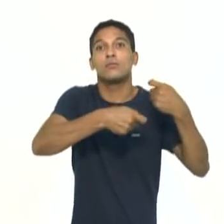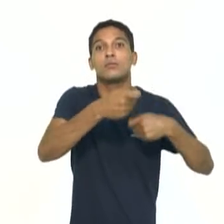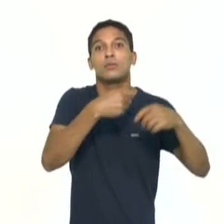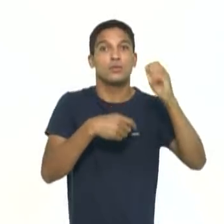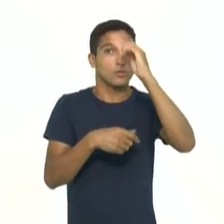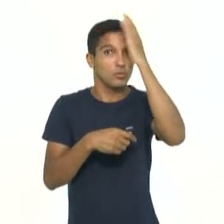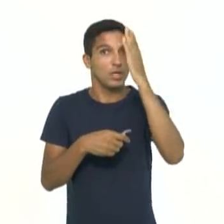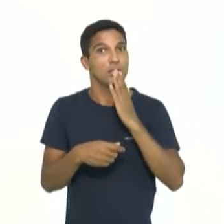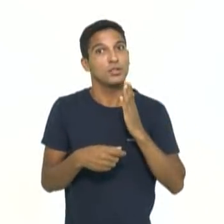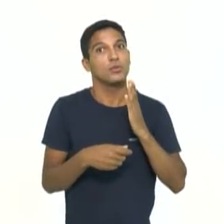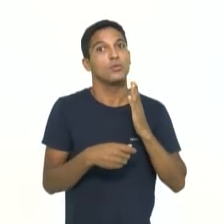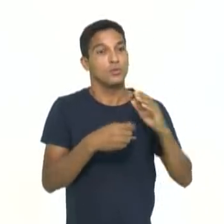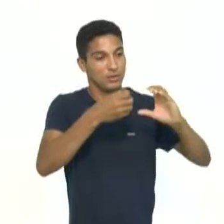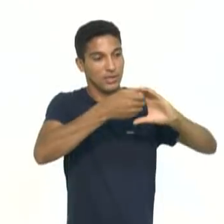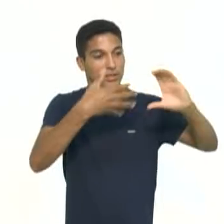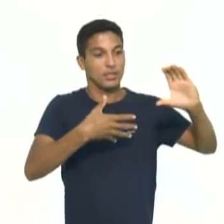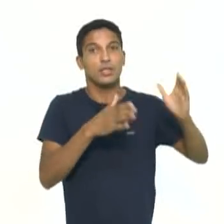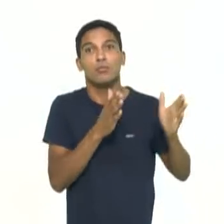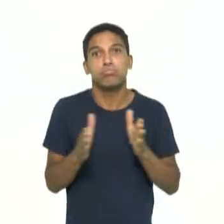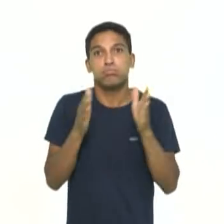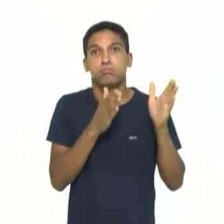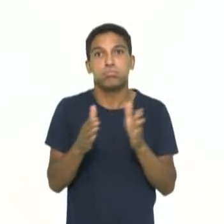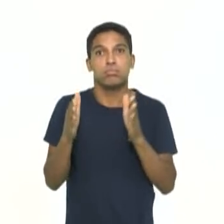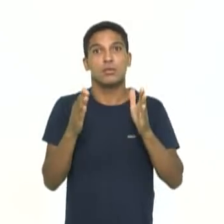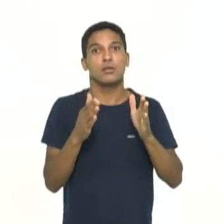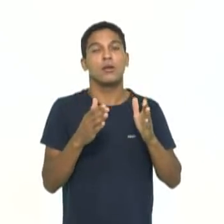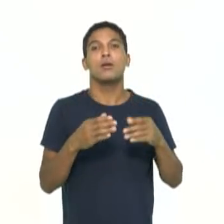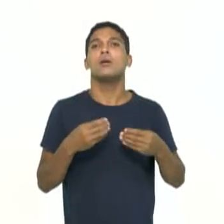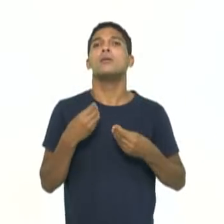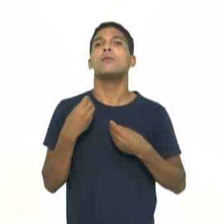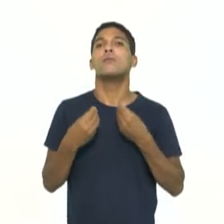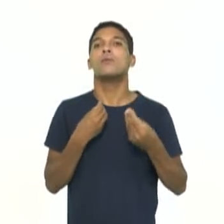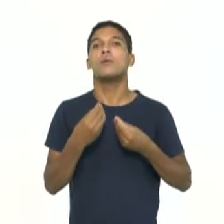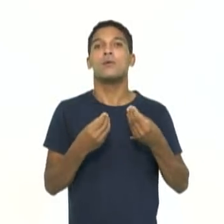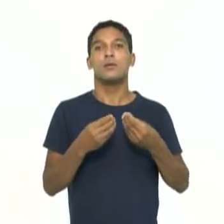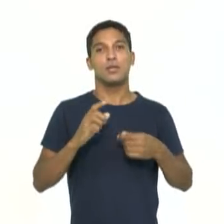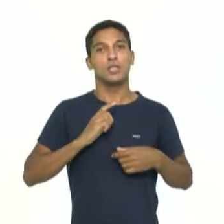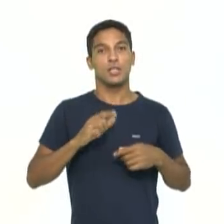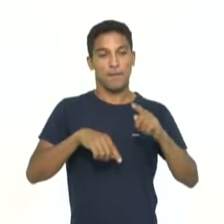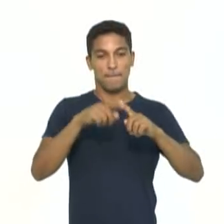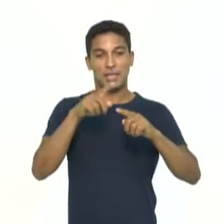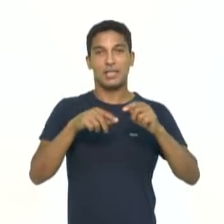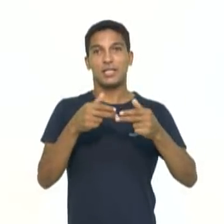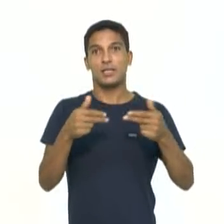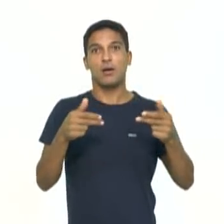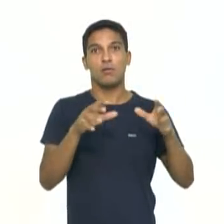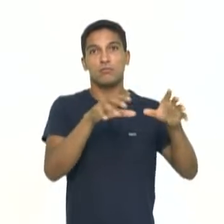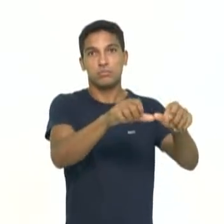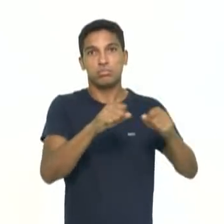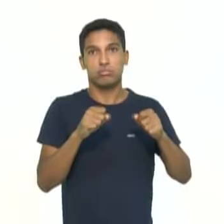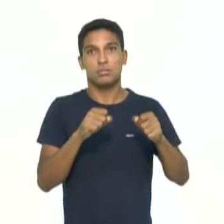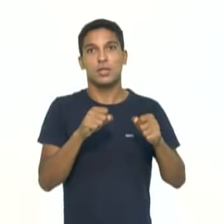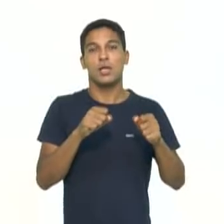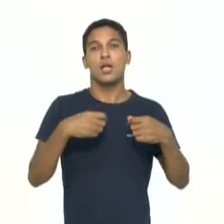todo. A gente vai ter ali, a princípio eles tinham acesso a determinados materiais e aí faziam as